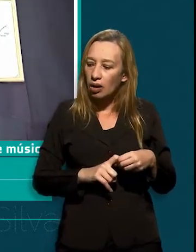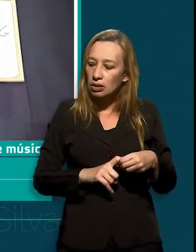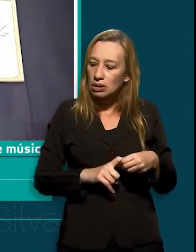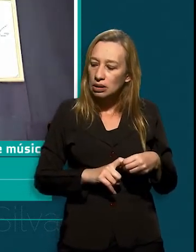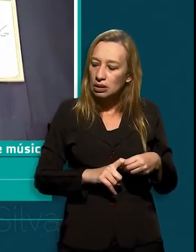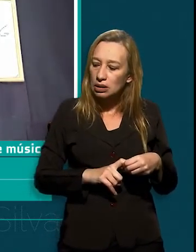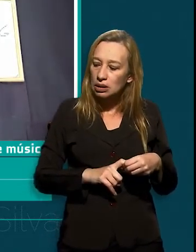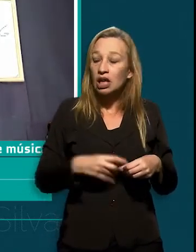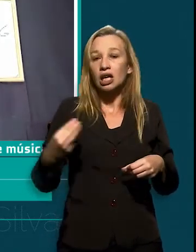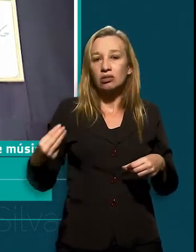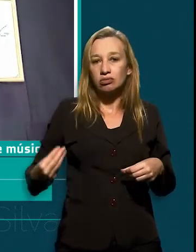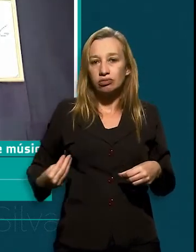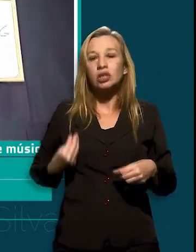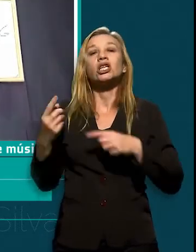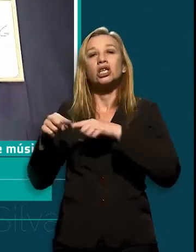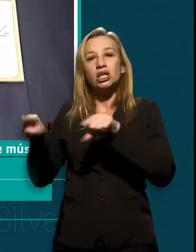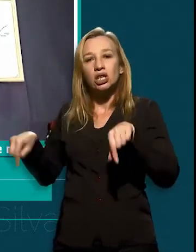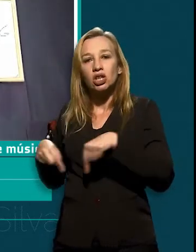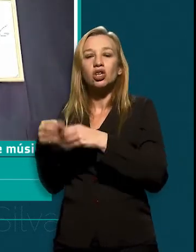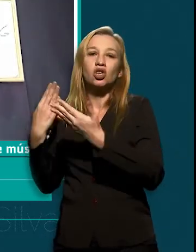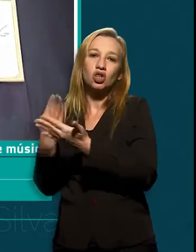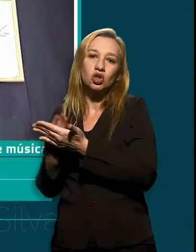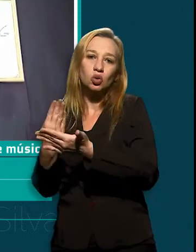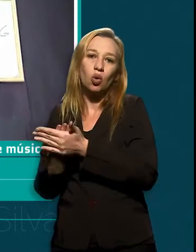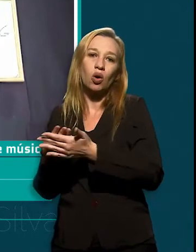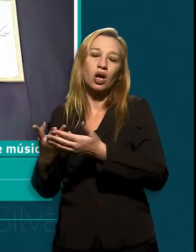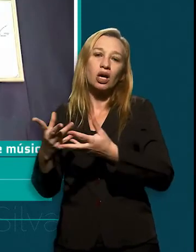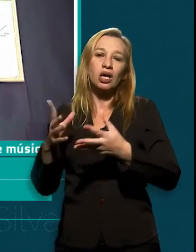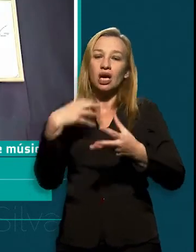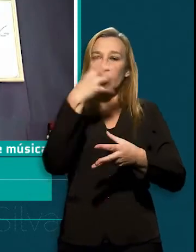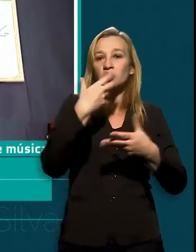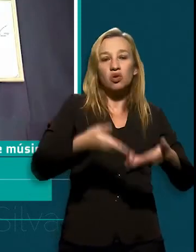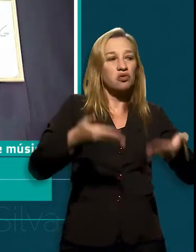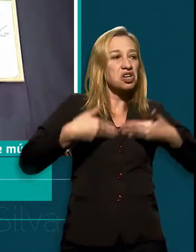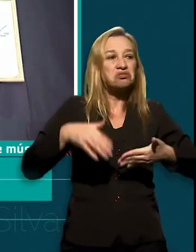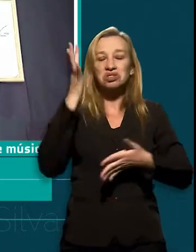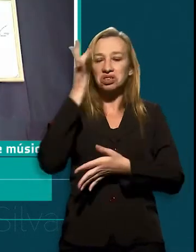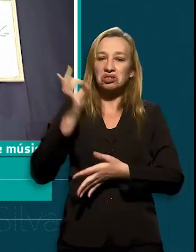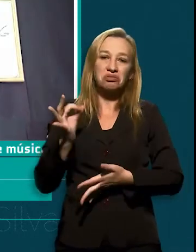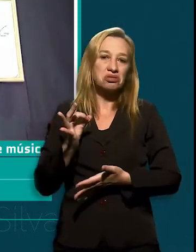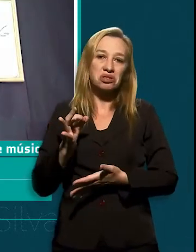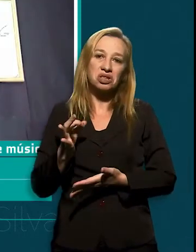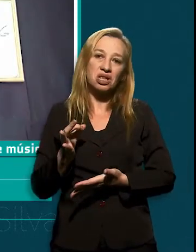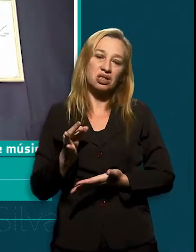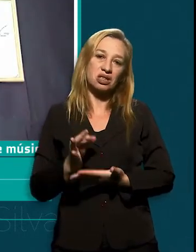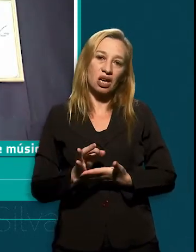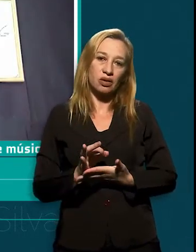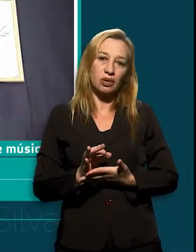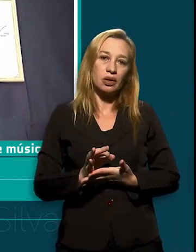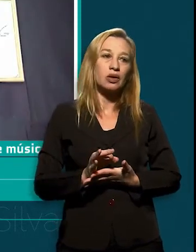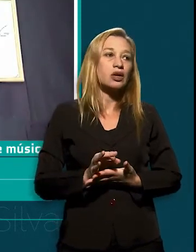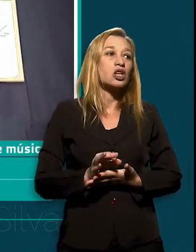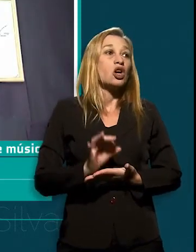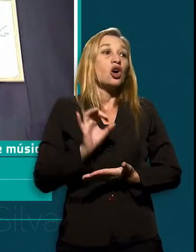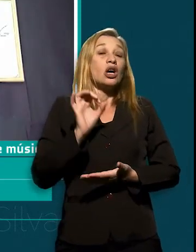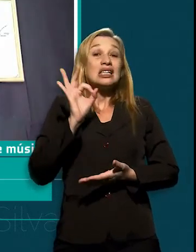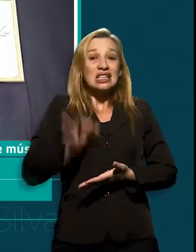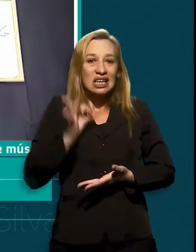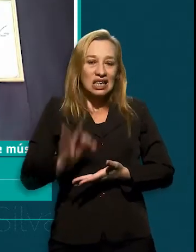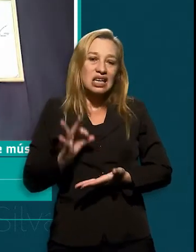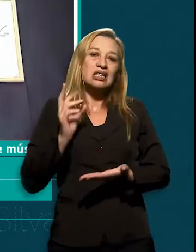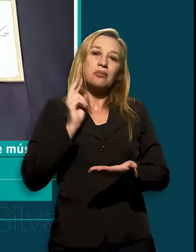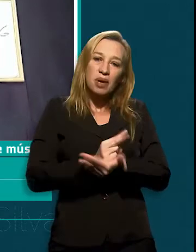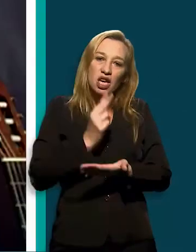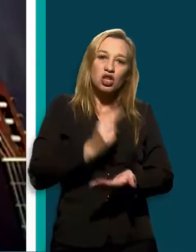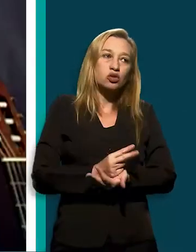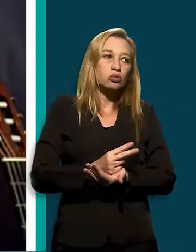à questão, né, de presencial para essas coisas que a música me oferece, eu não tenho essa certeza. Mas a única certeza que